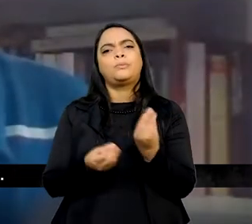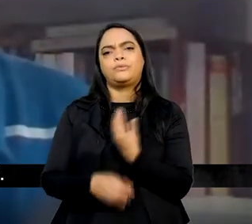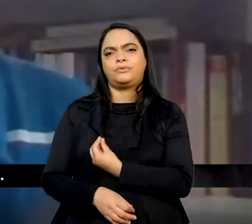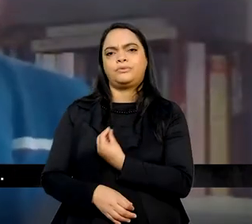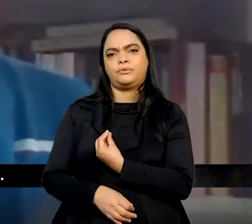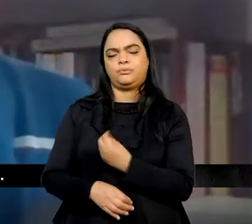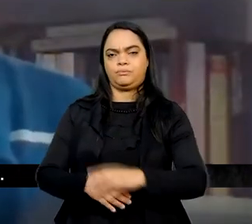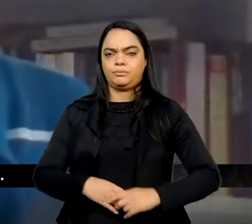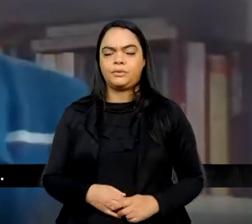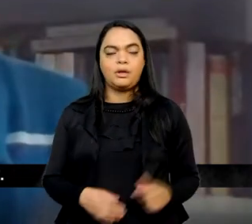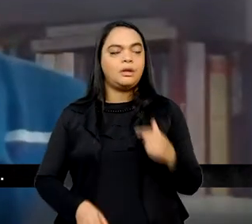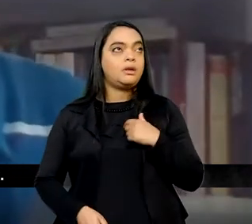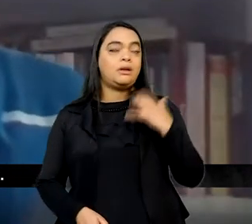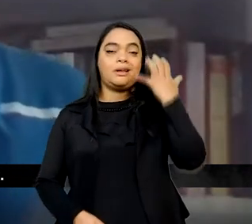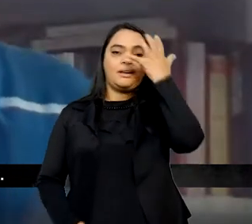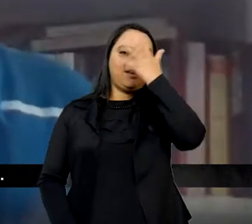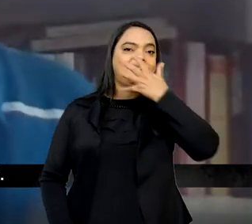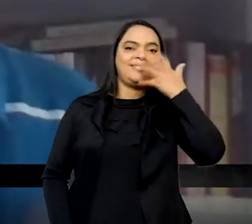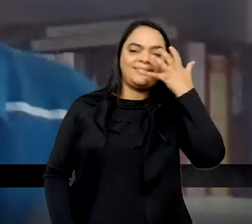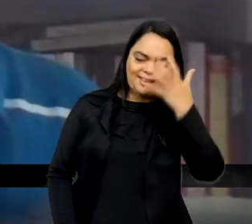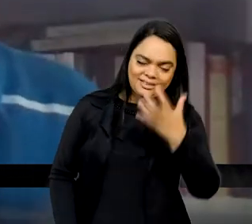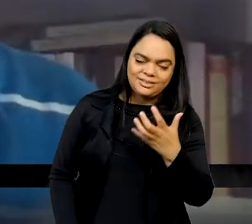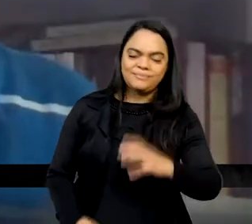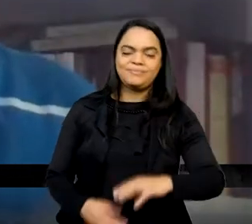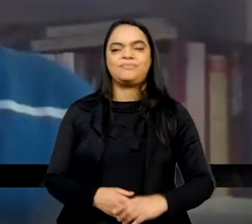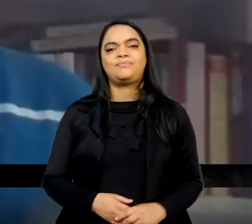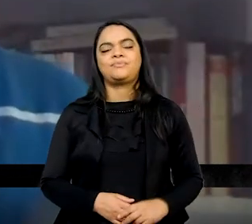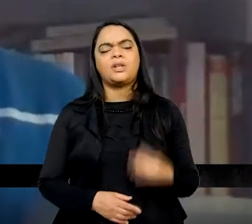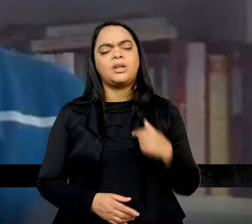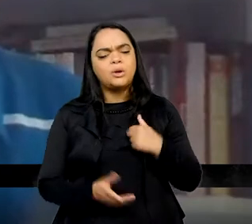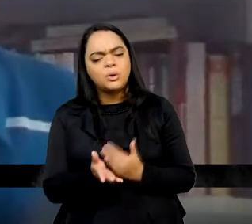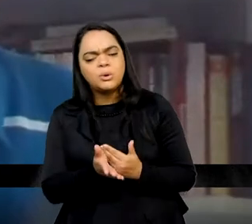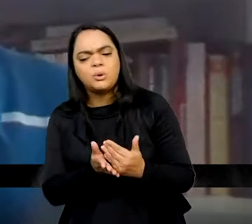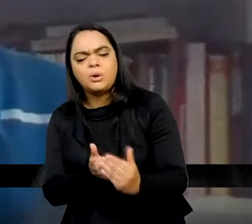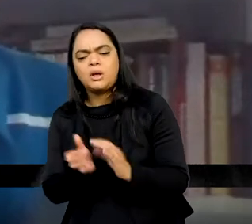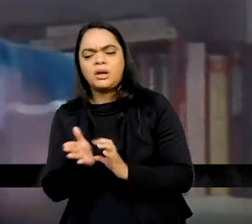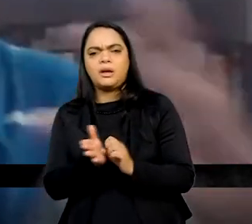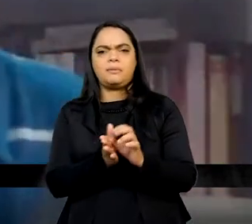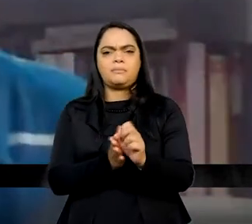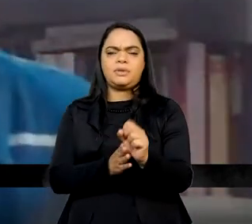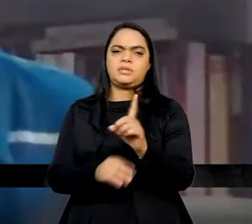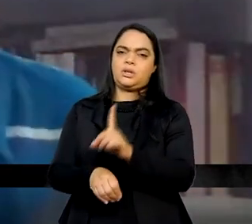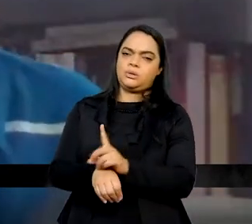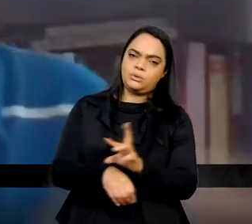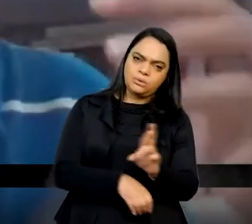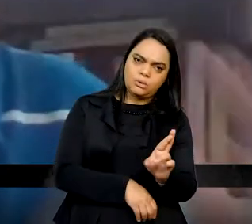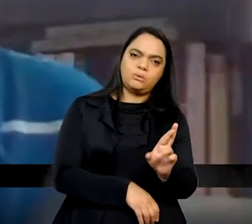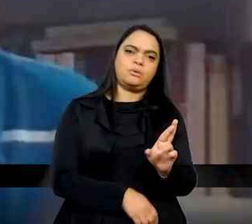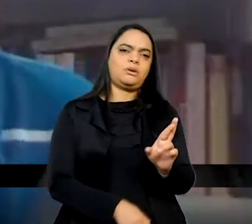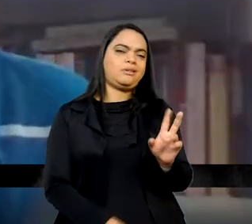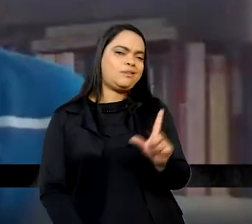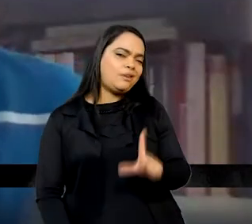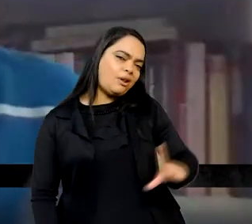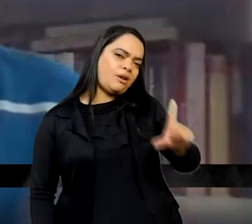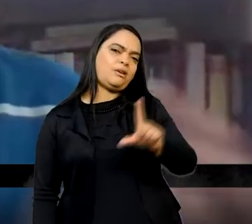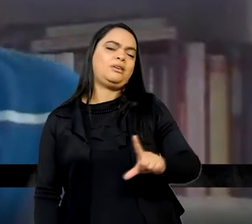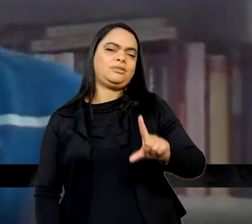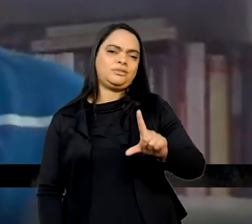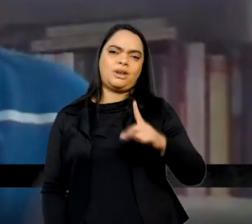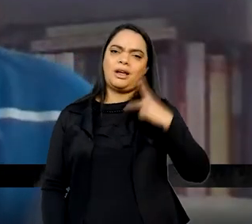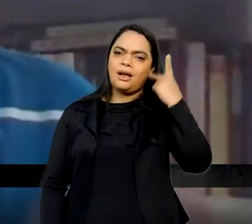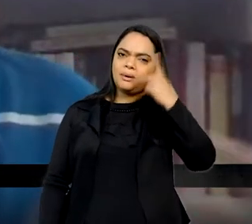Então, isso me encantou muito. Né? Quando eu fui para a pesquisa do doutorado, lógico que essa política ela